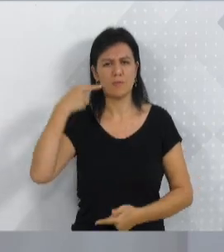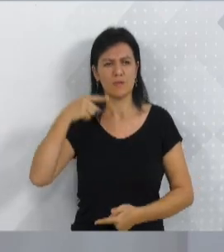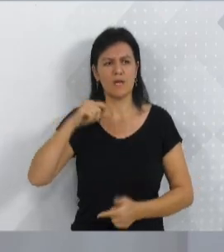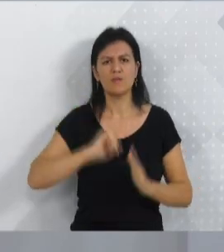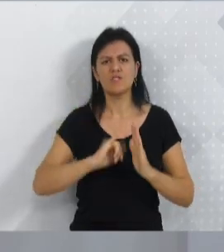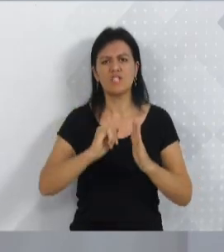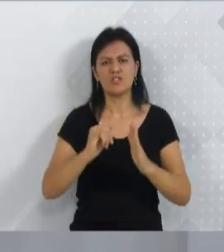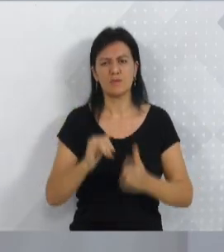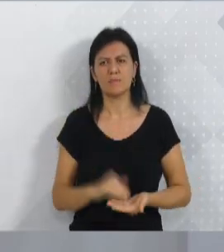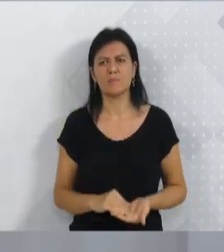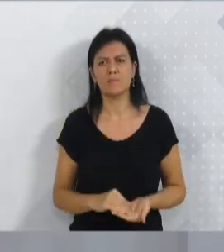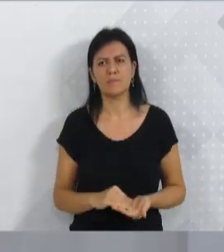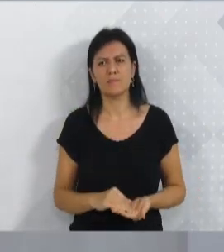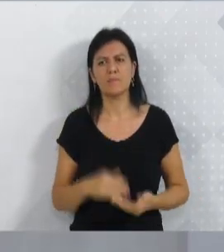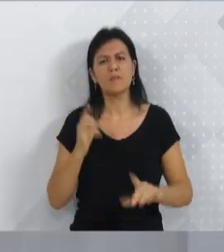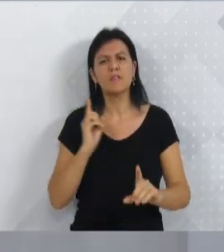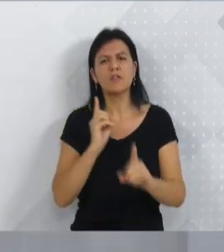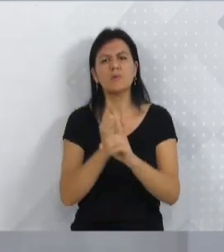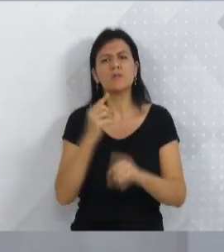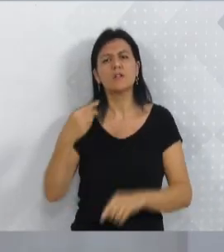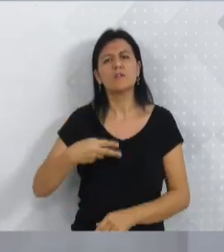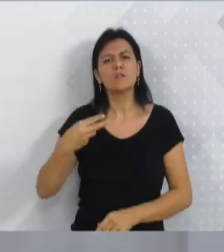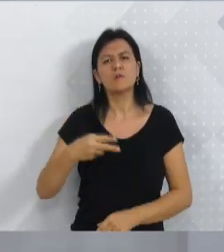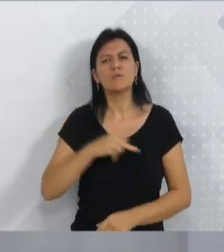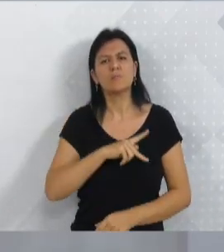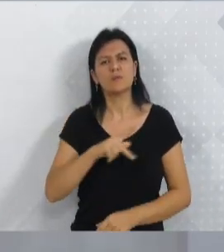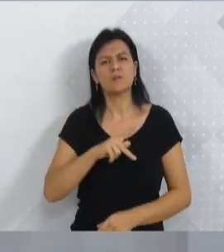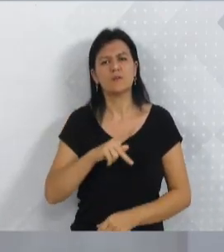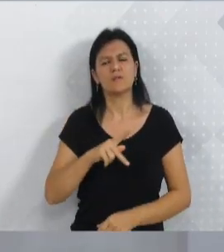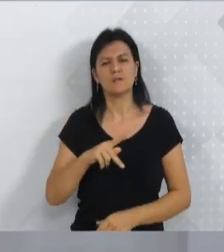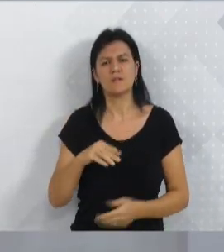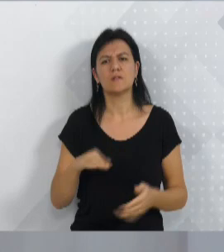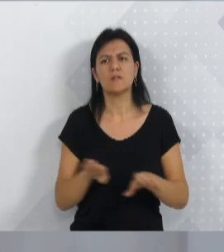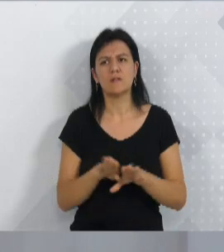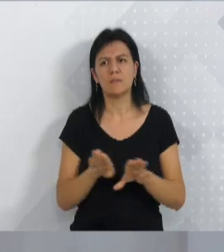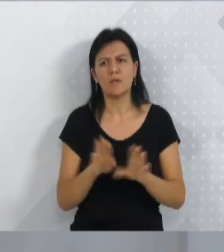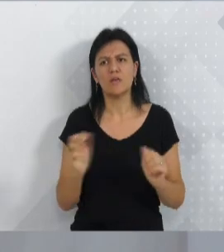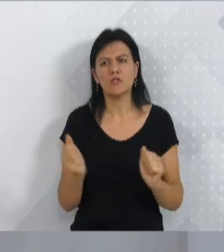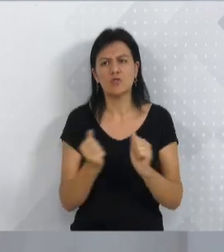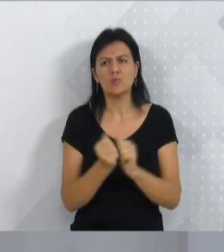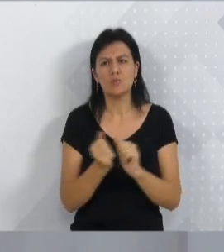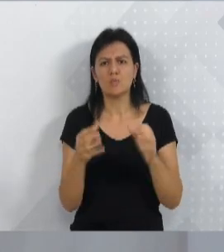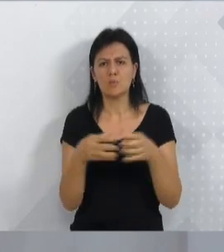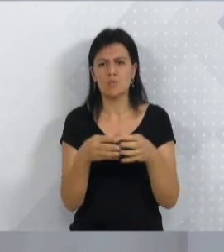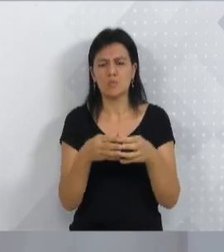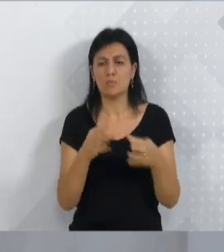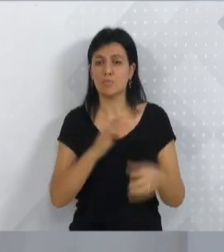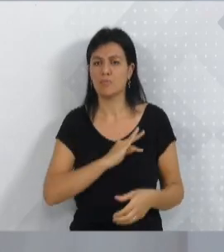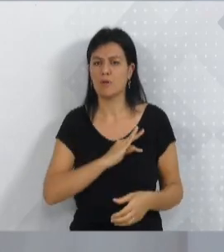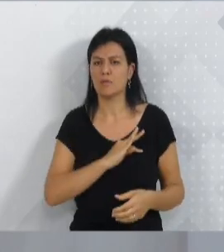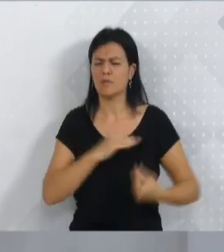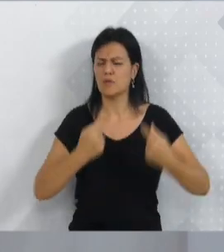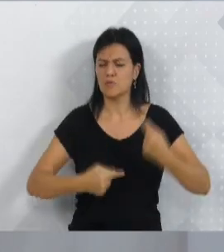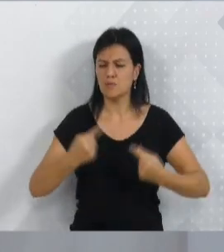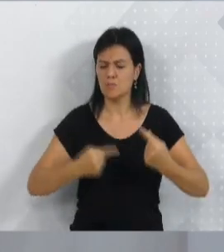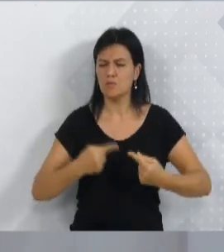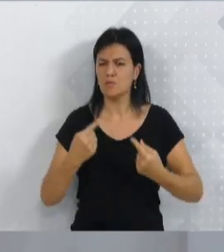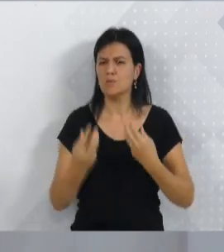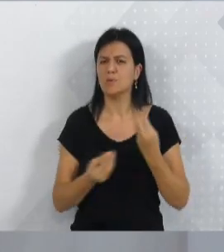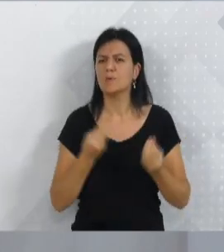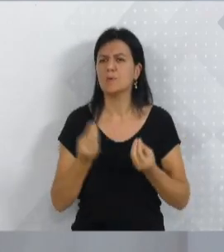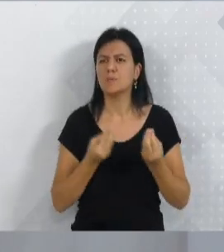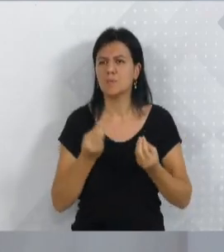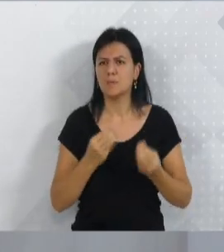e ainda encontrei o vice-presidente da Fecomércio Bento Ferrari que junto com a equipe técnica da frequência estava lá fazendo discutindo um pouquinho sobre a